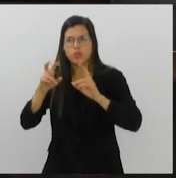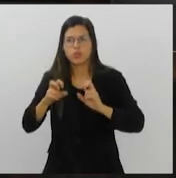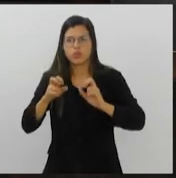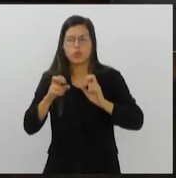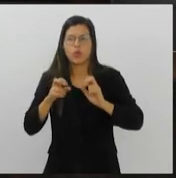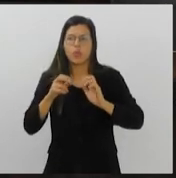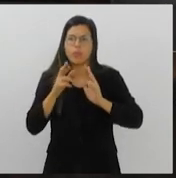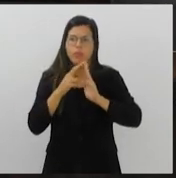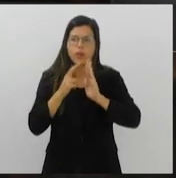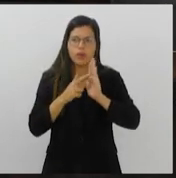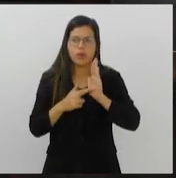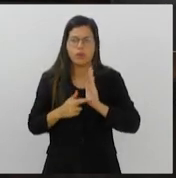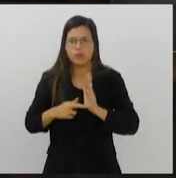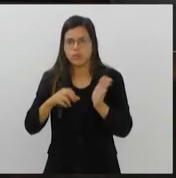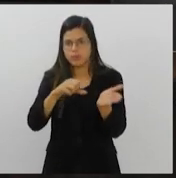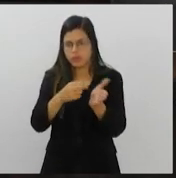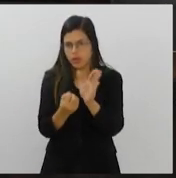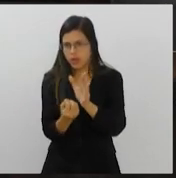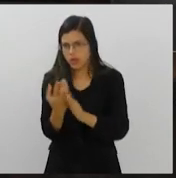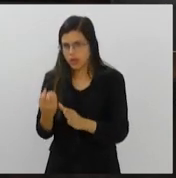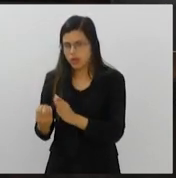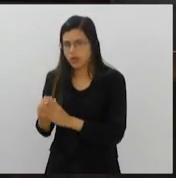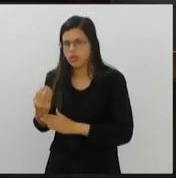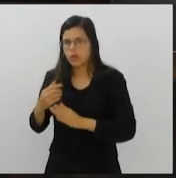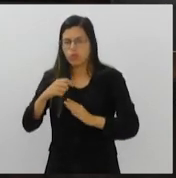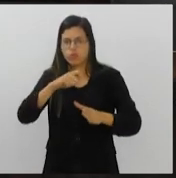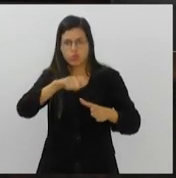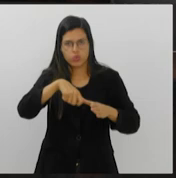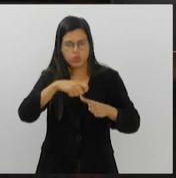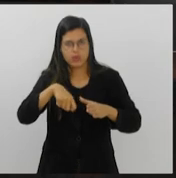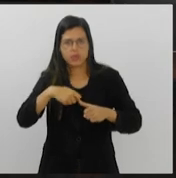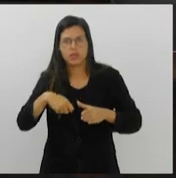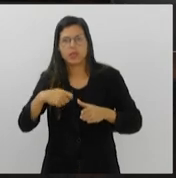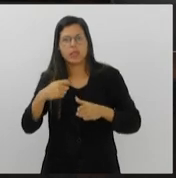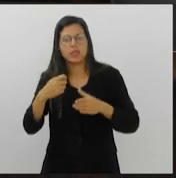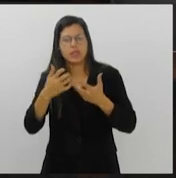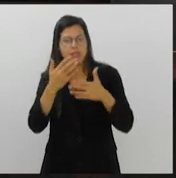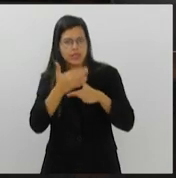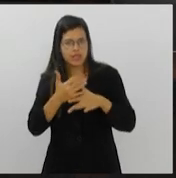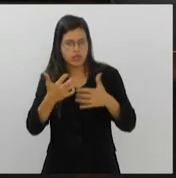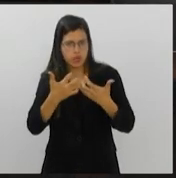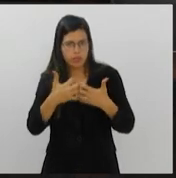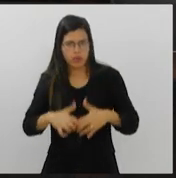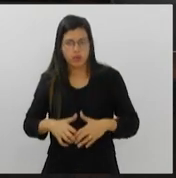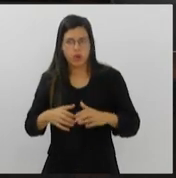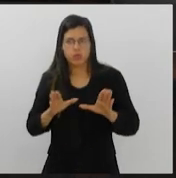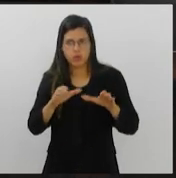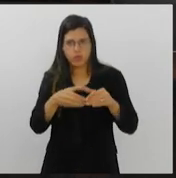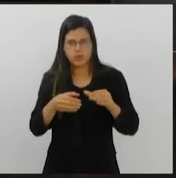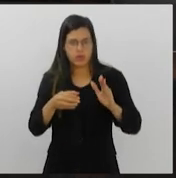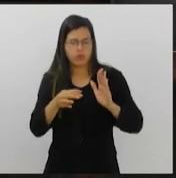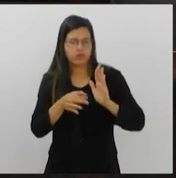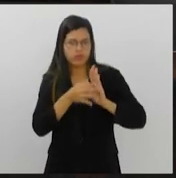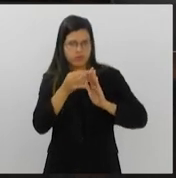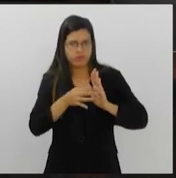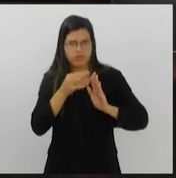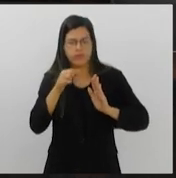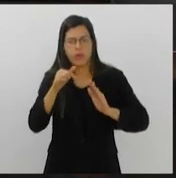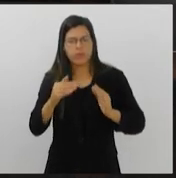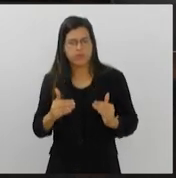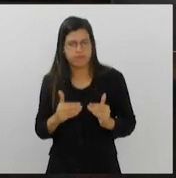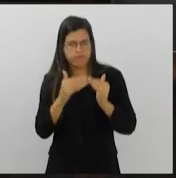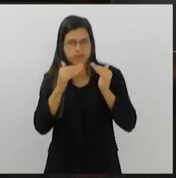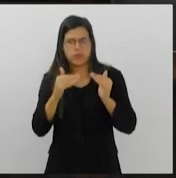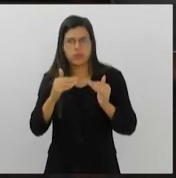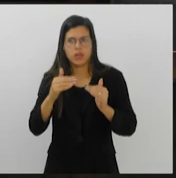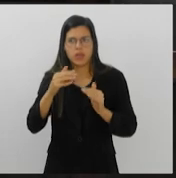regulamentação da instalação de cozinhas comunitárias no município de Petrópolis. Pareceres das comissões, de indicação legislativa favorável. Relator, deputado